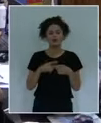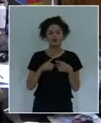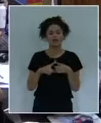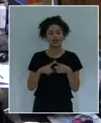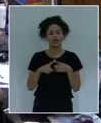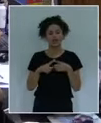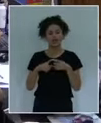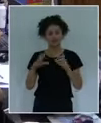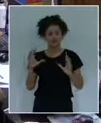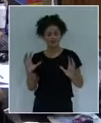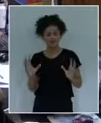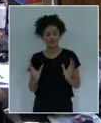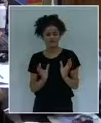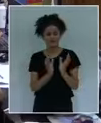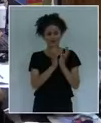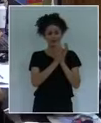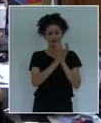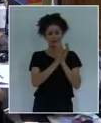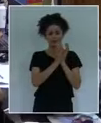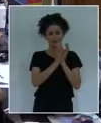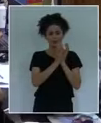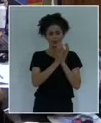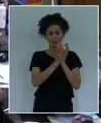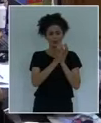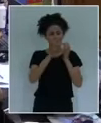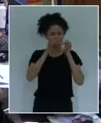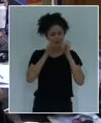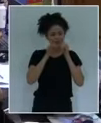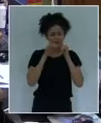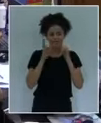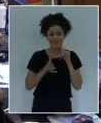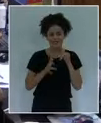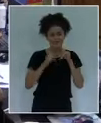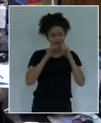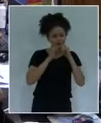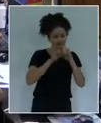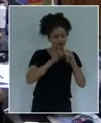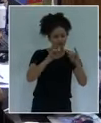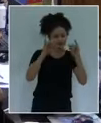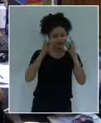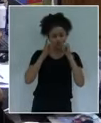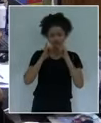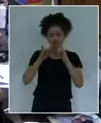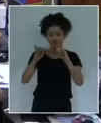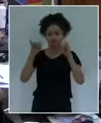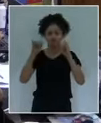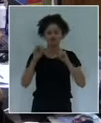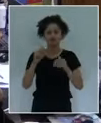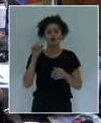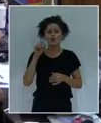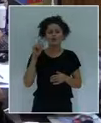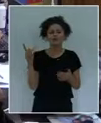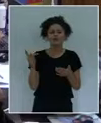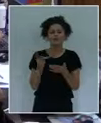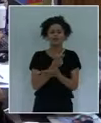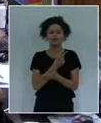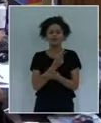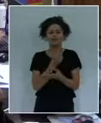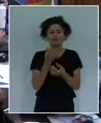Botaram aí uma equipe que dava a todos os momentos informações, né, como estava acontecendo, como estava o volume do rio, estava subindo,